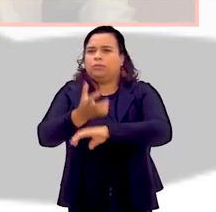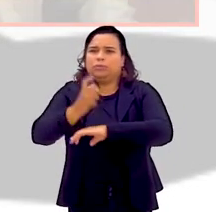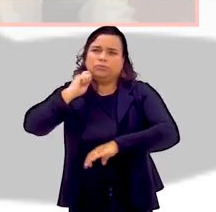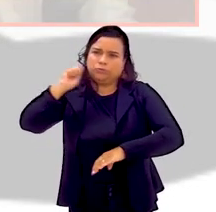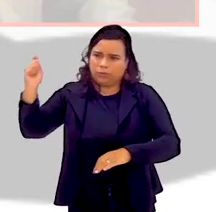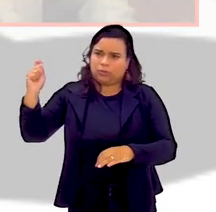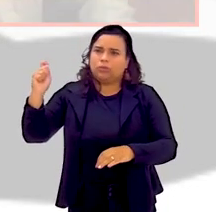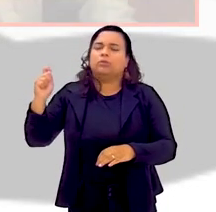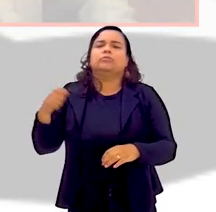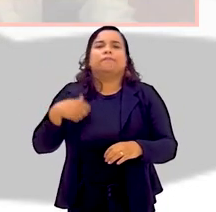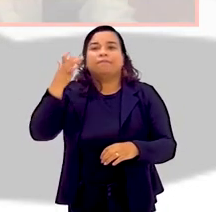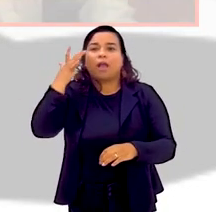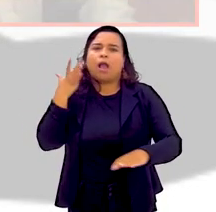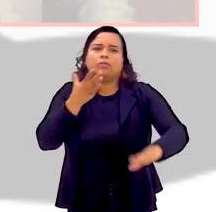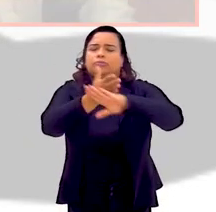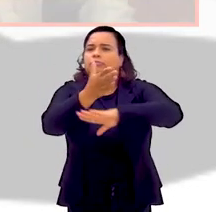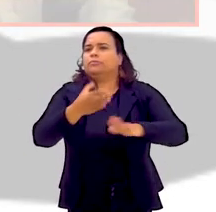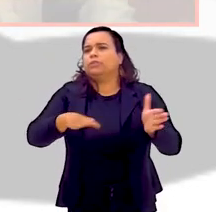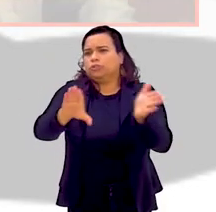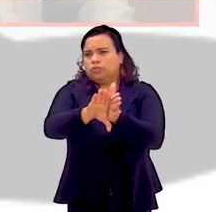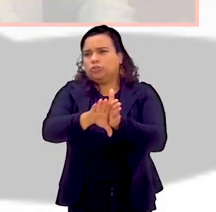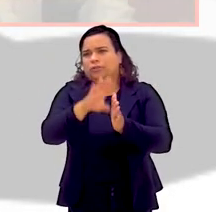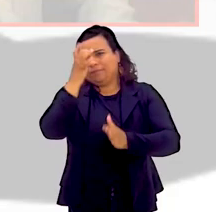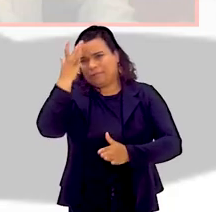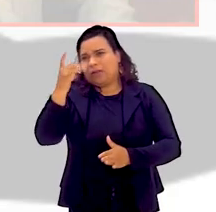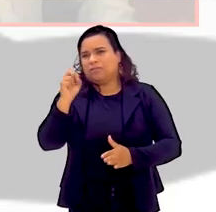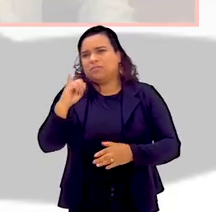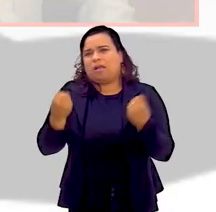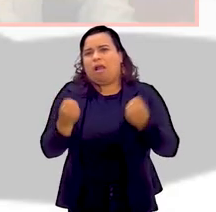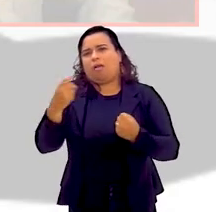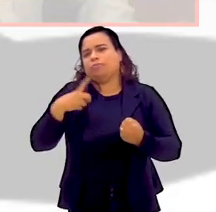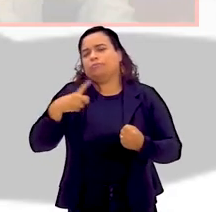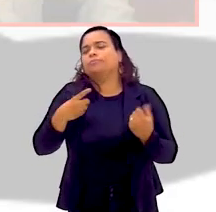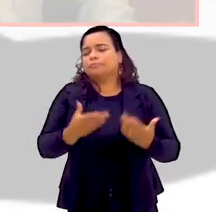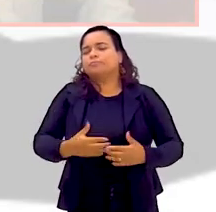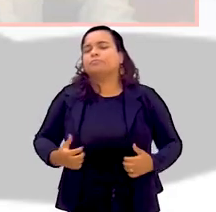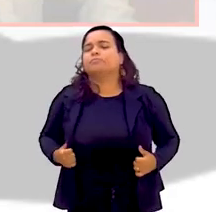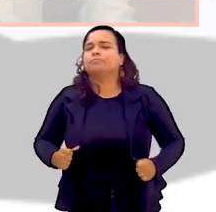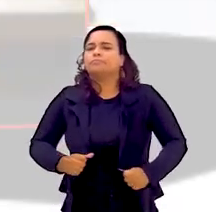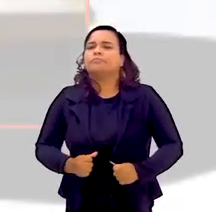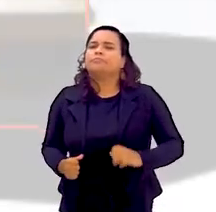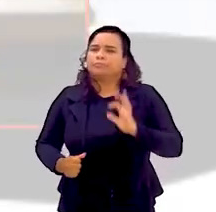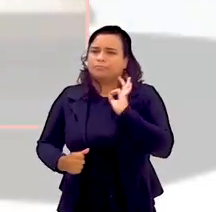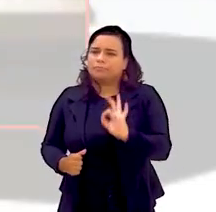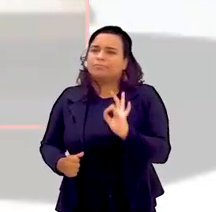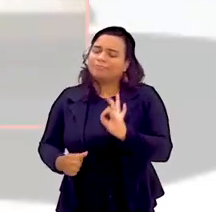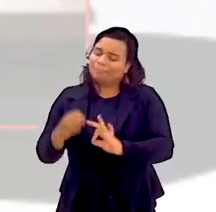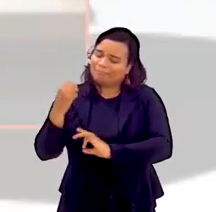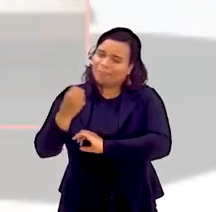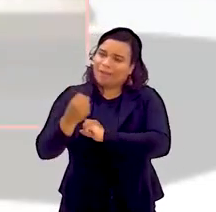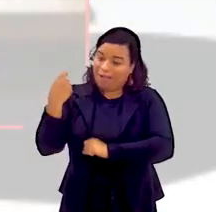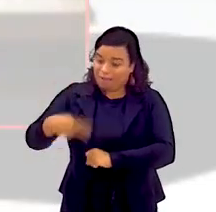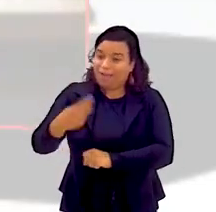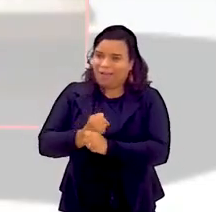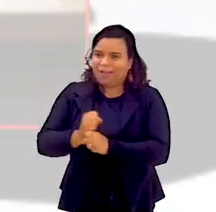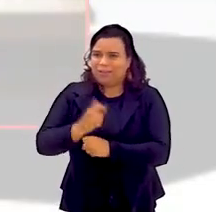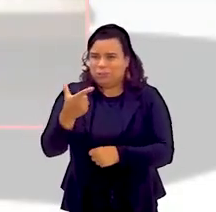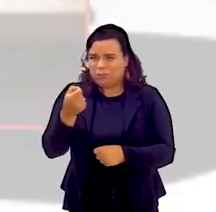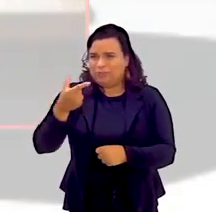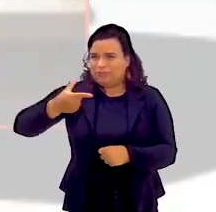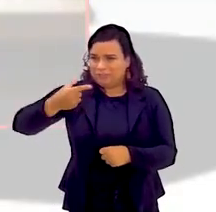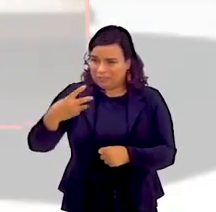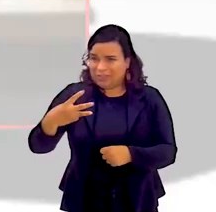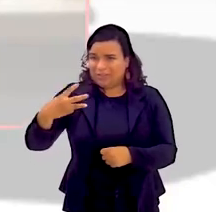com fácil acesso, inclusive, com estacionamento para quem for de carro. Agora, em 2023,